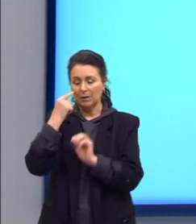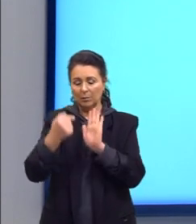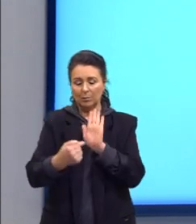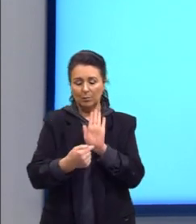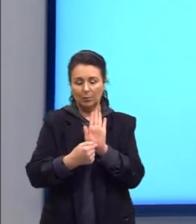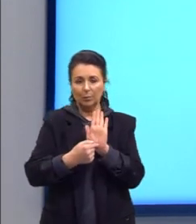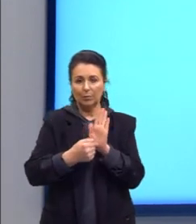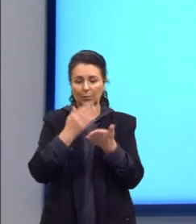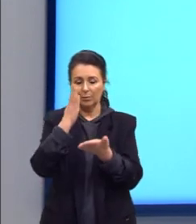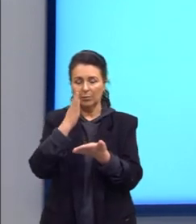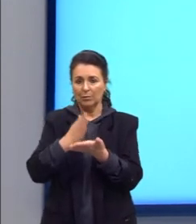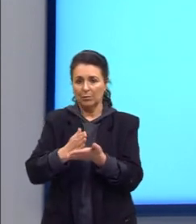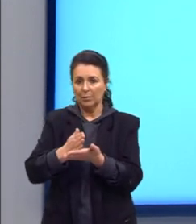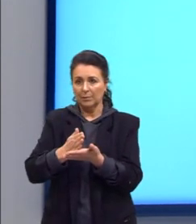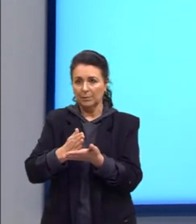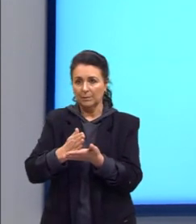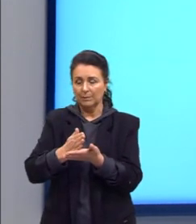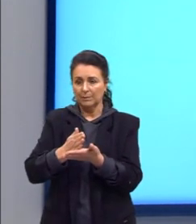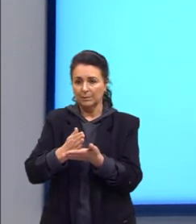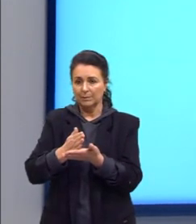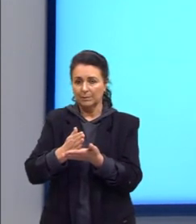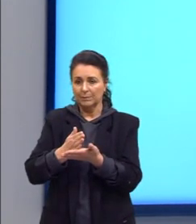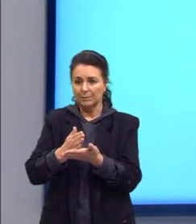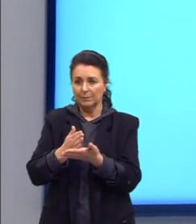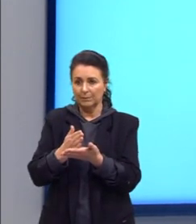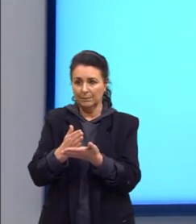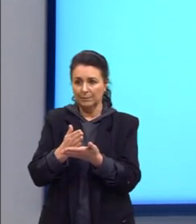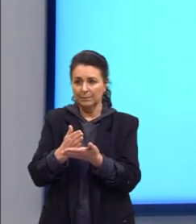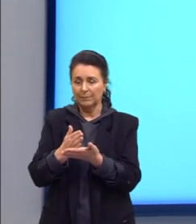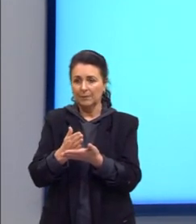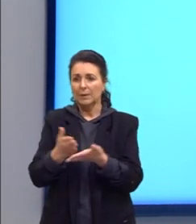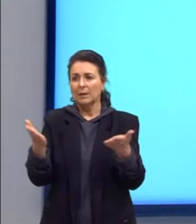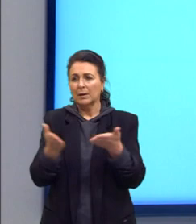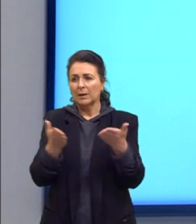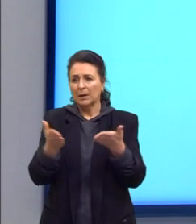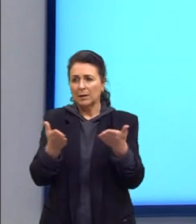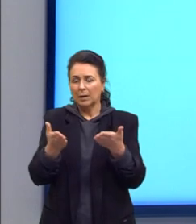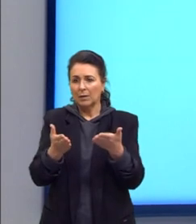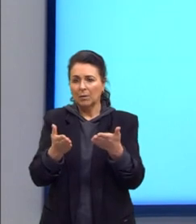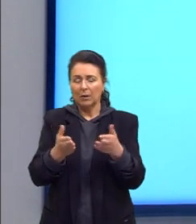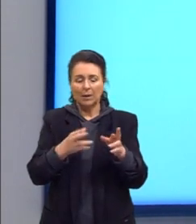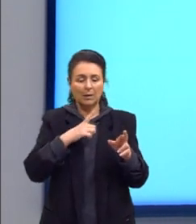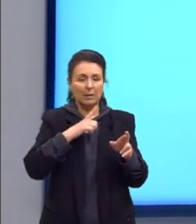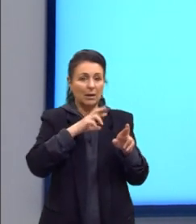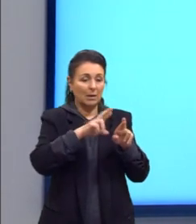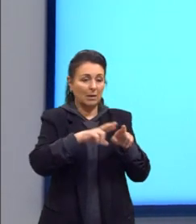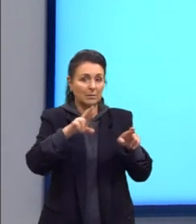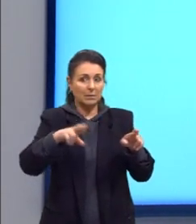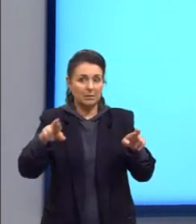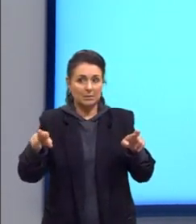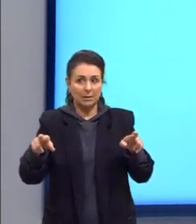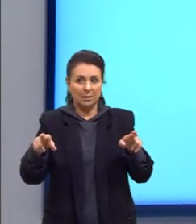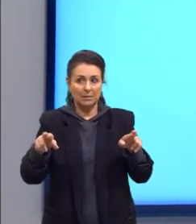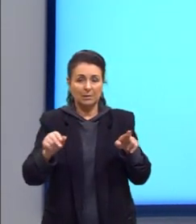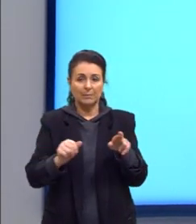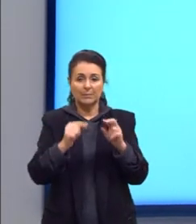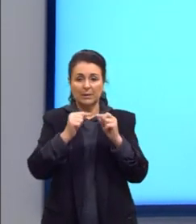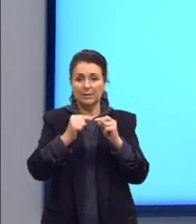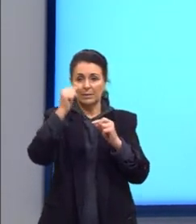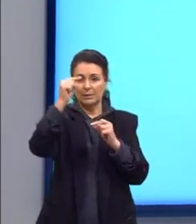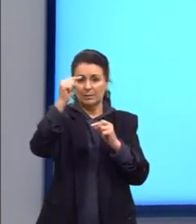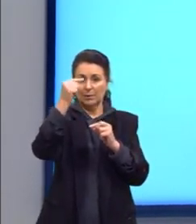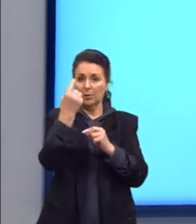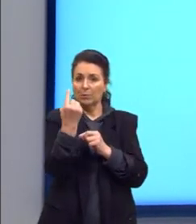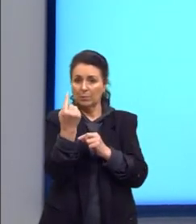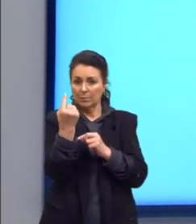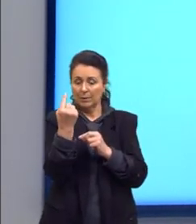ponto no meio tá a e agora vou botar as resistências então aqui em cima eu tenho uma